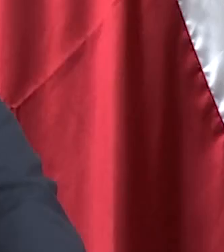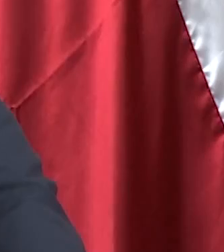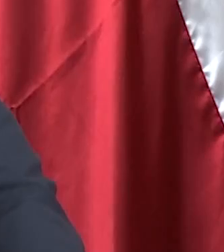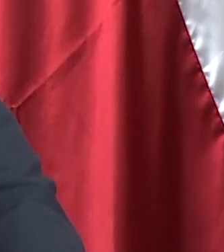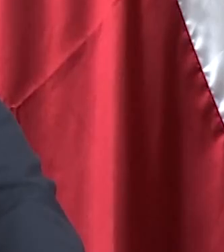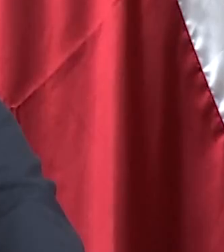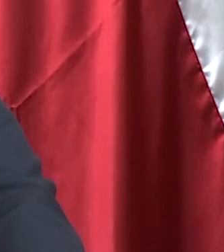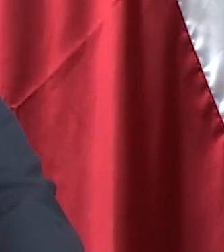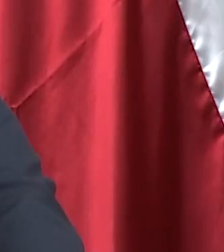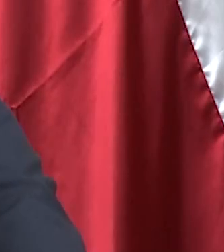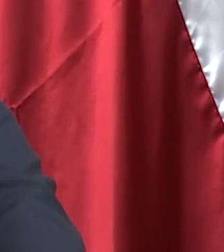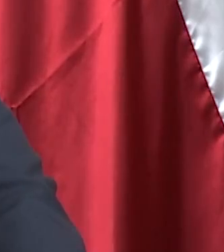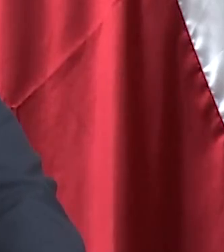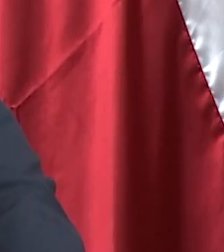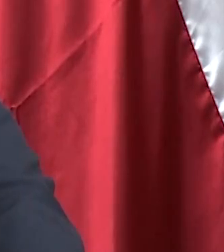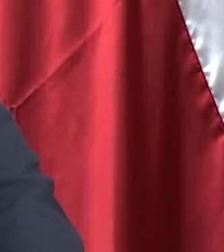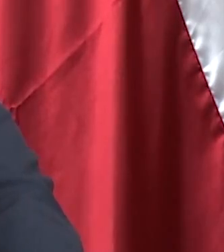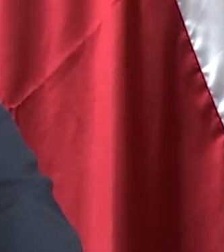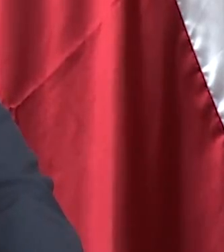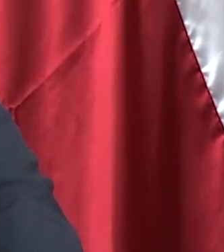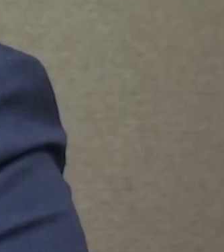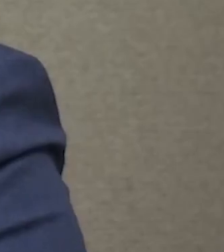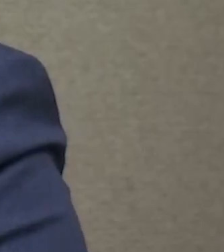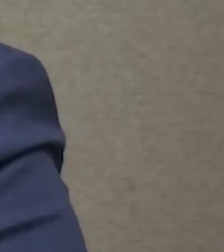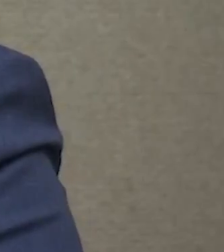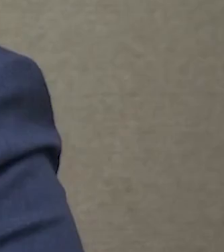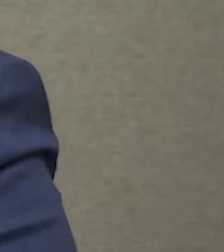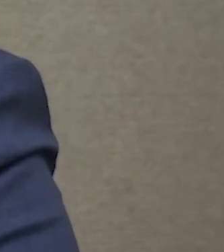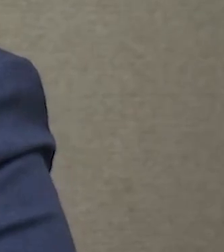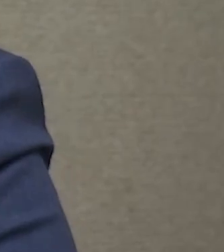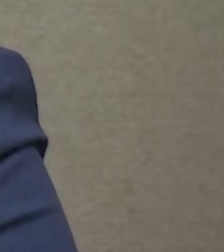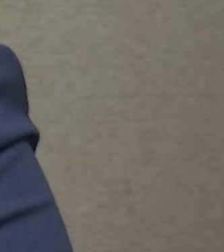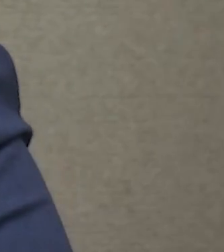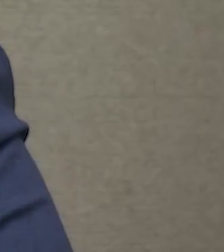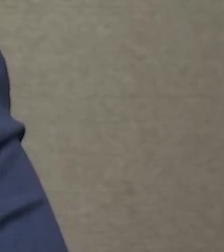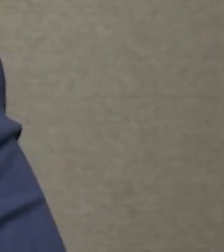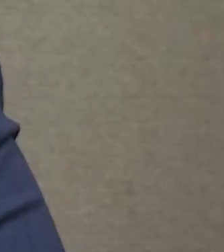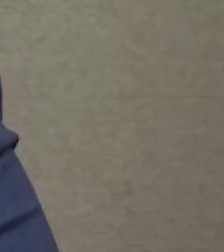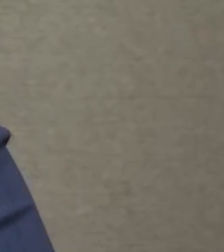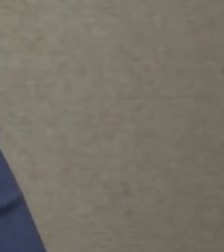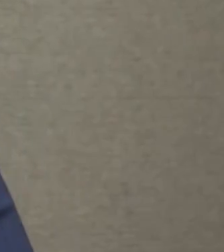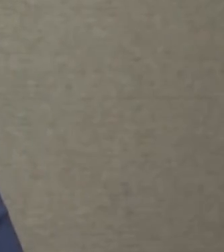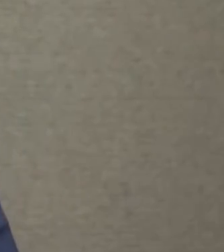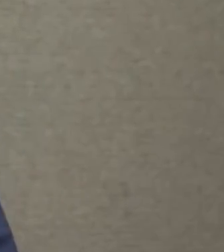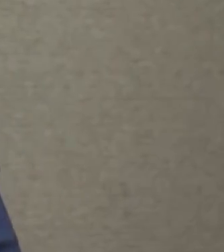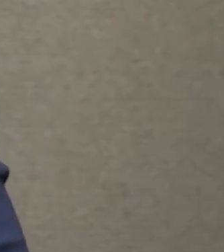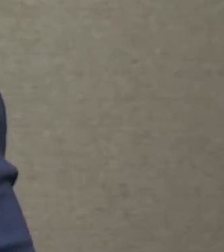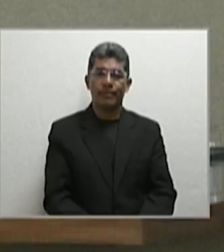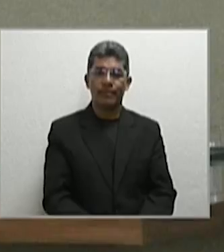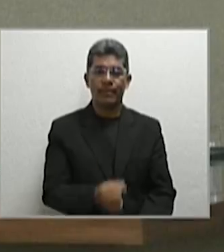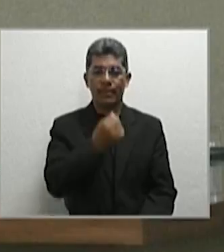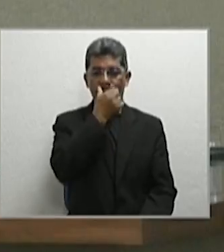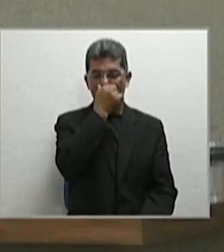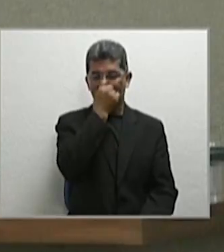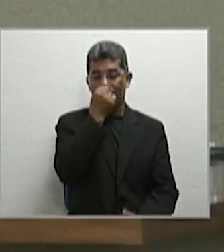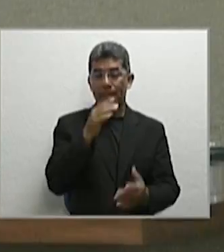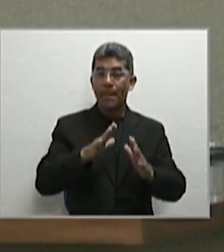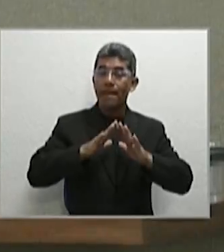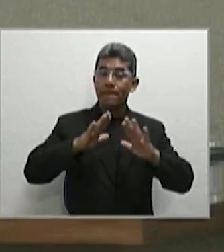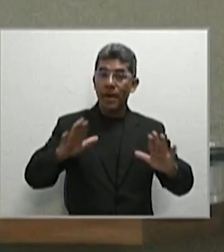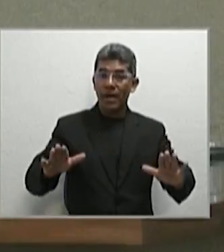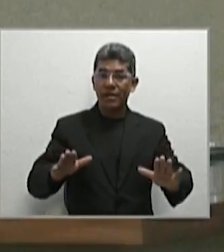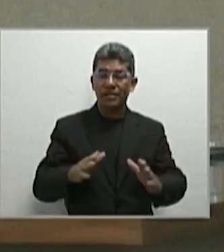Dan, outros parlamentares discursaram sobre suas insatisfações com os anúncios do presidente.